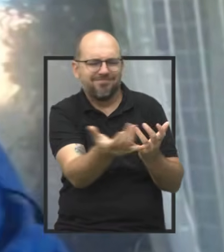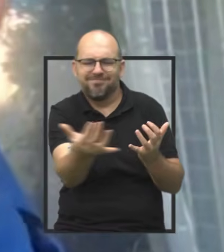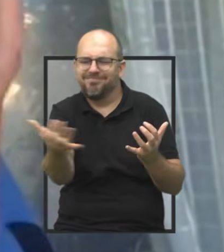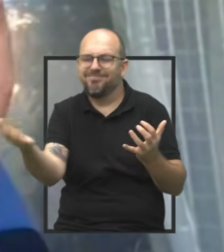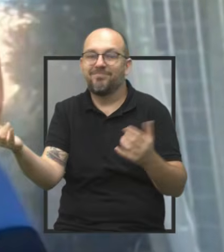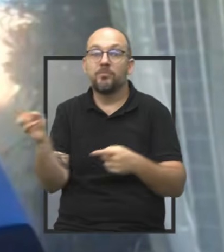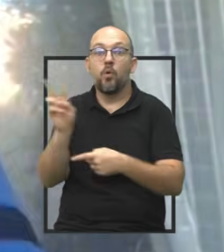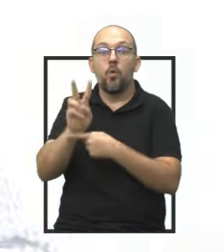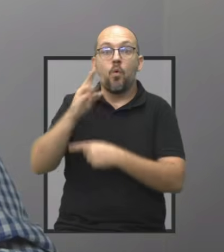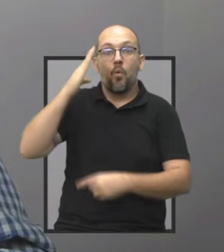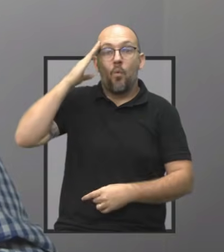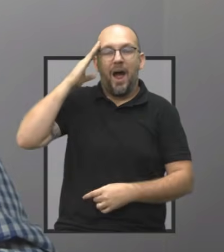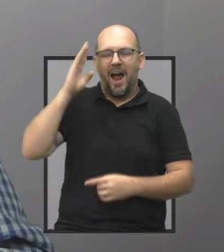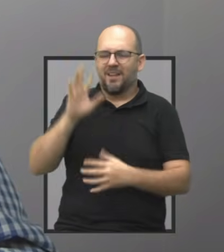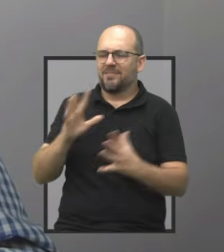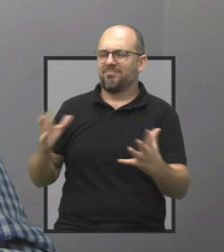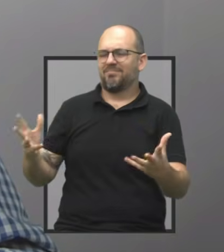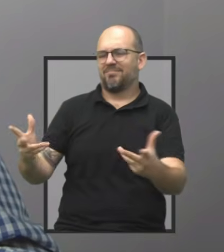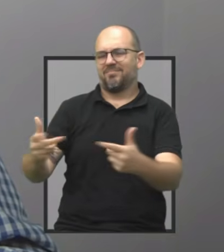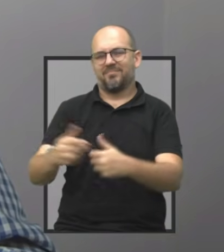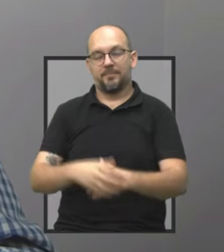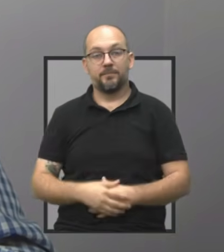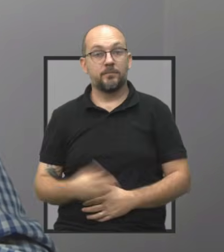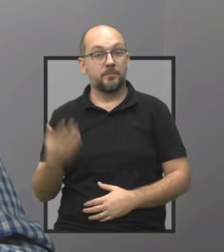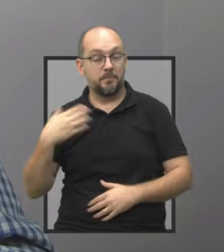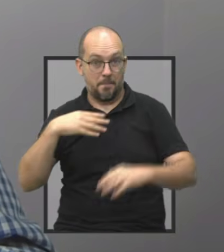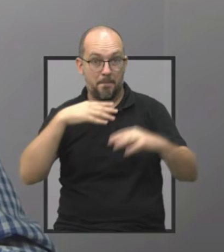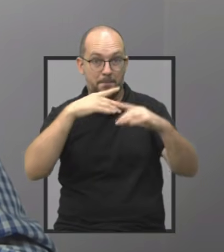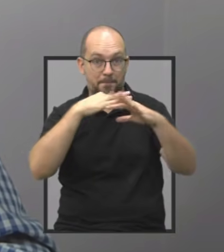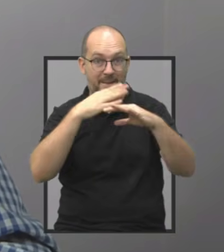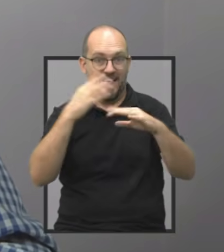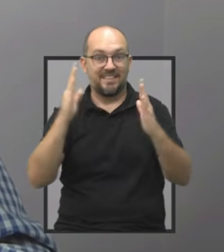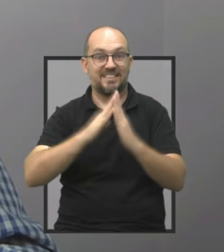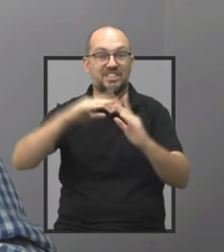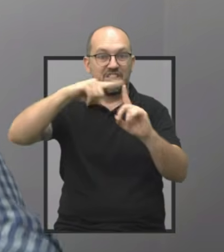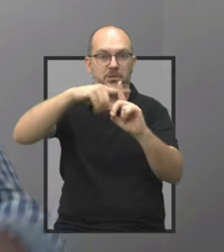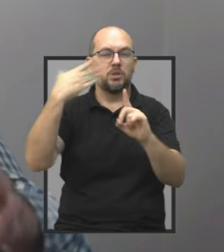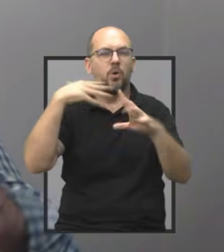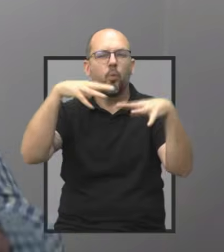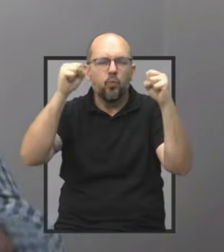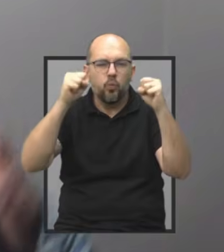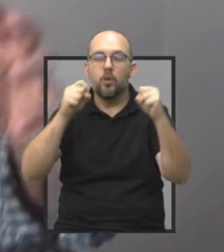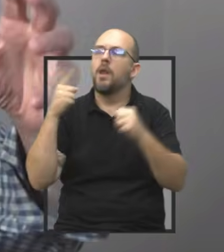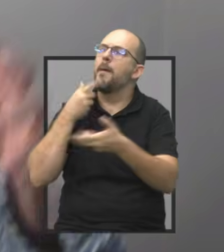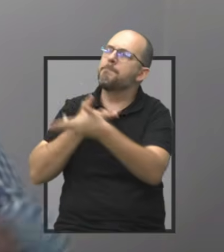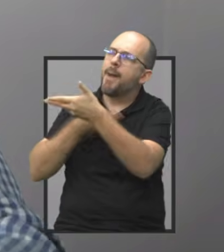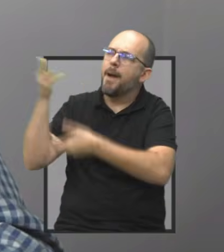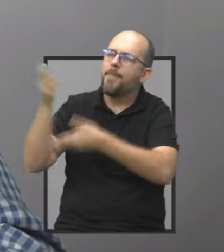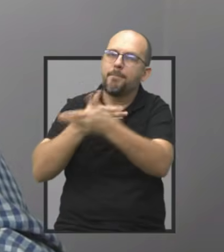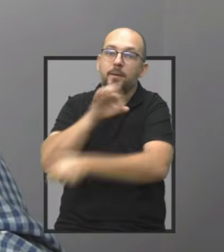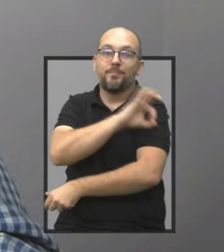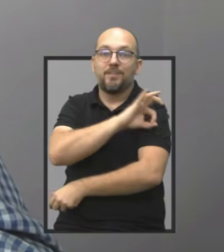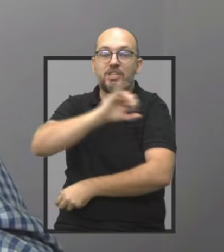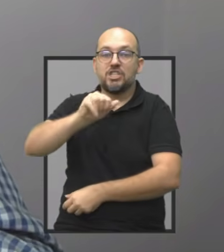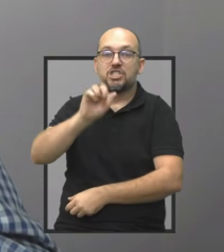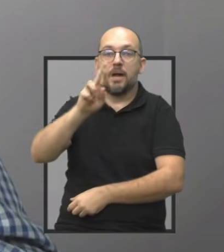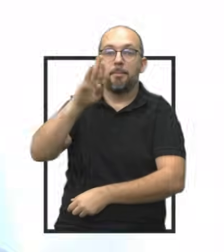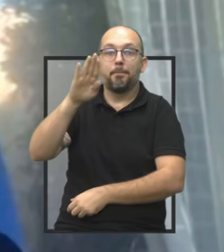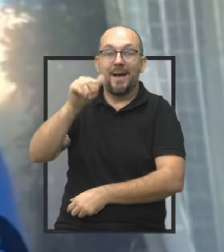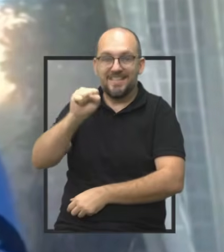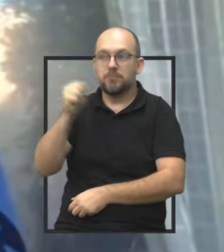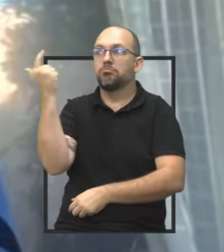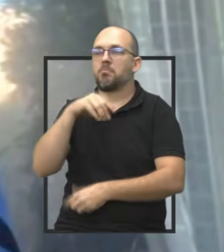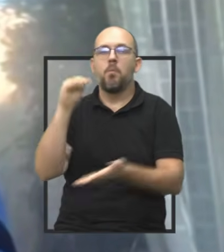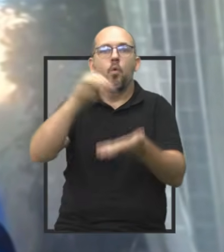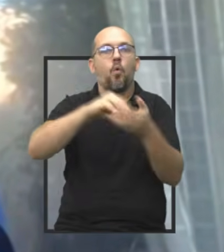linda, tinha guarda. Praça da igreja que não tinha iluminação, ele que conseguiu também com o prefeito Jarbas Faraco, né?